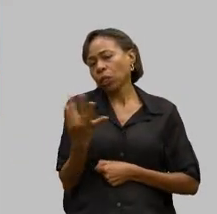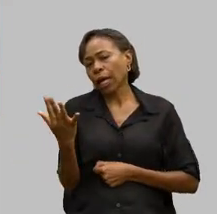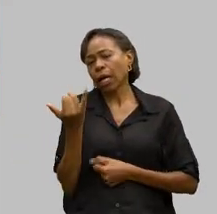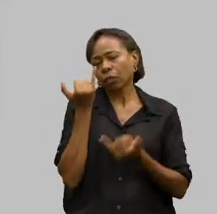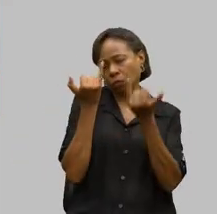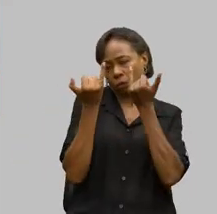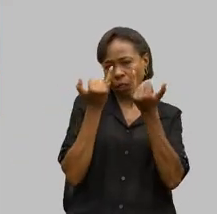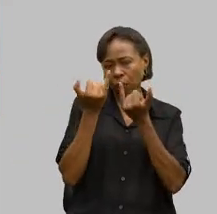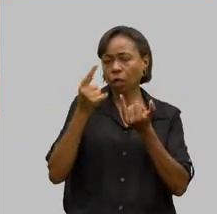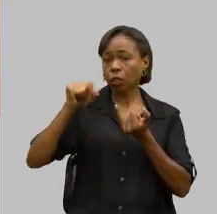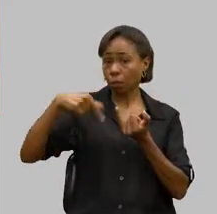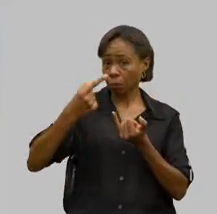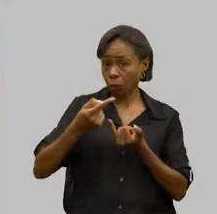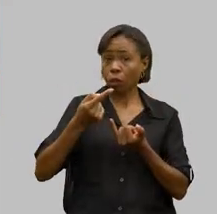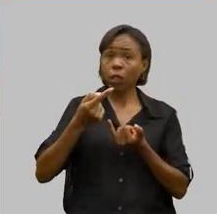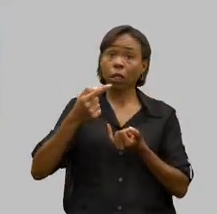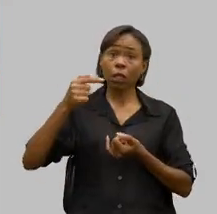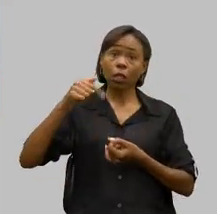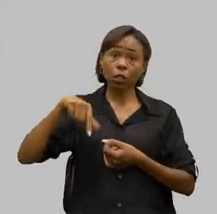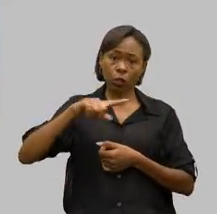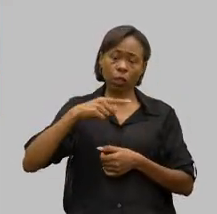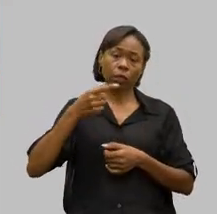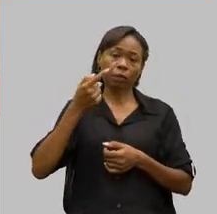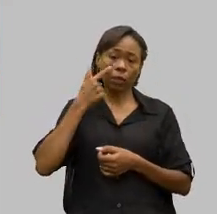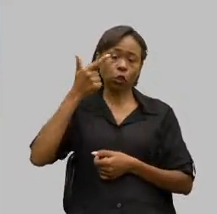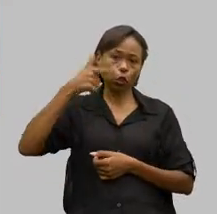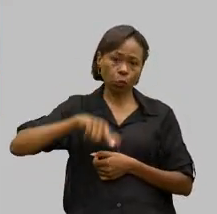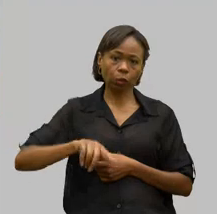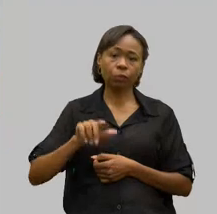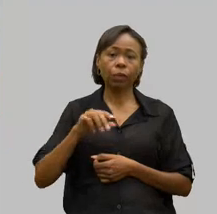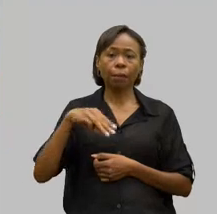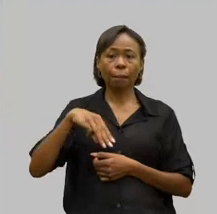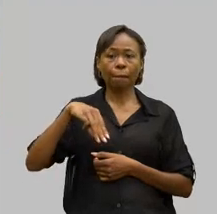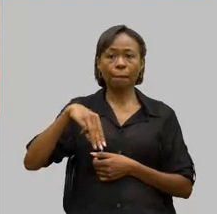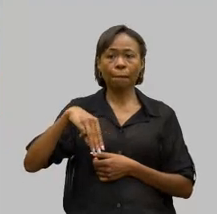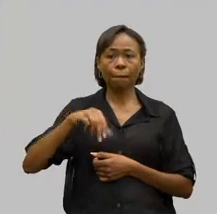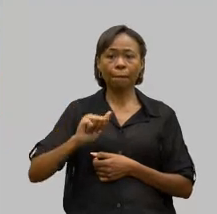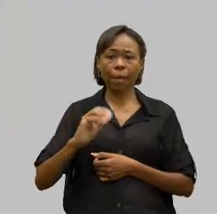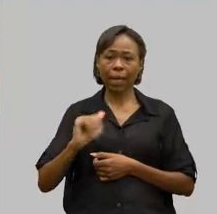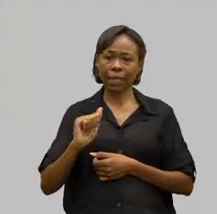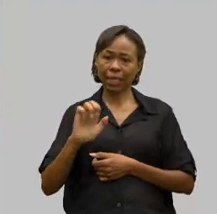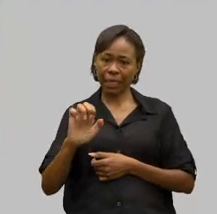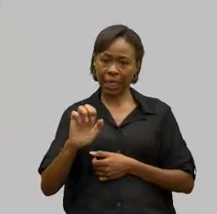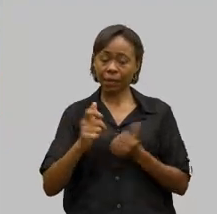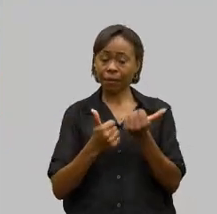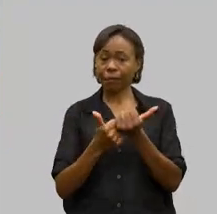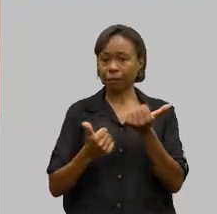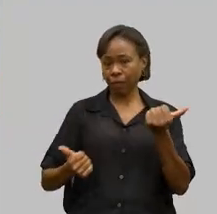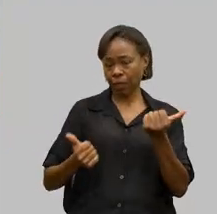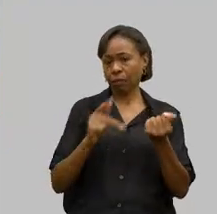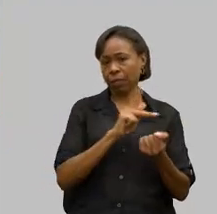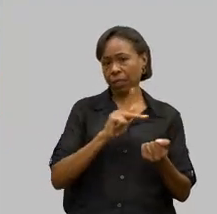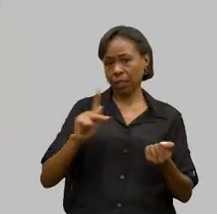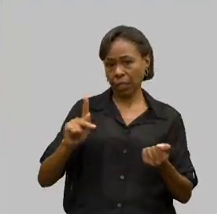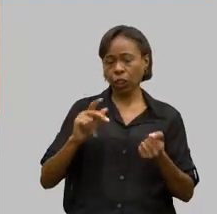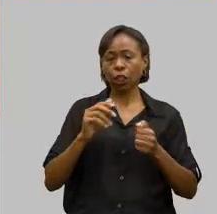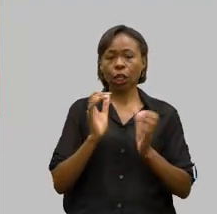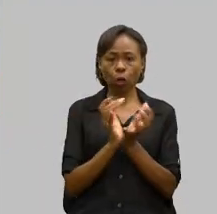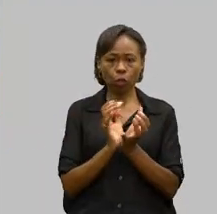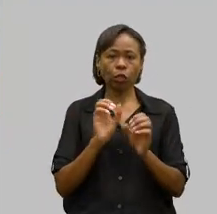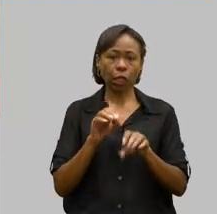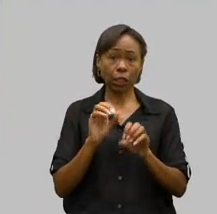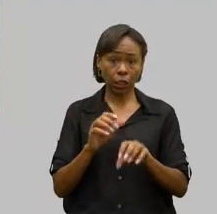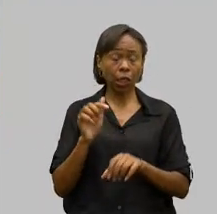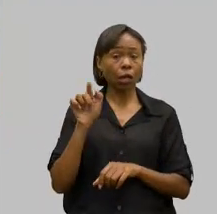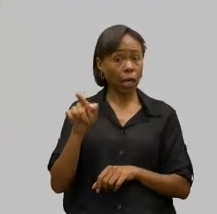nós faremos via requerimento da Assembleia Fiscaliza. Macaé Varisso, nossa vice-presidenta da Comissão de Educação, Ciência e Tecnologia e líder